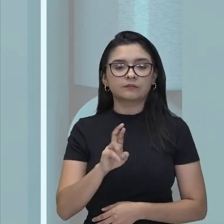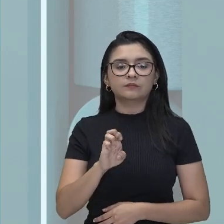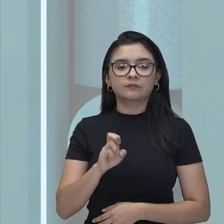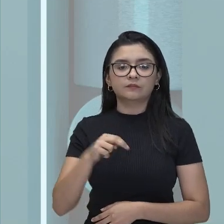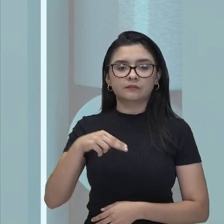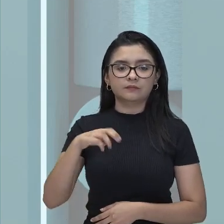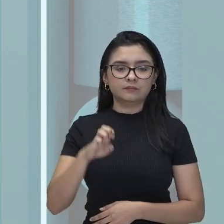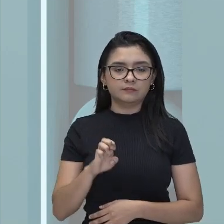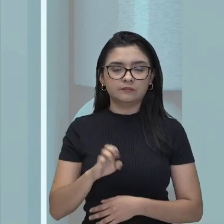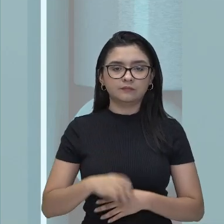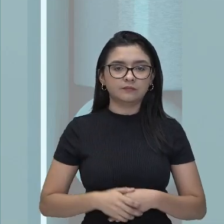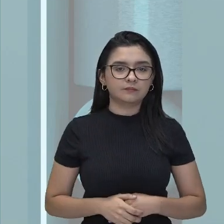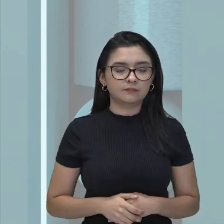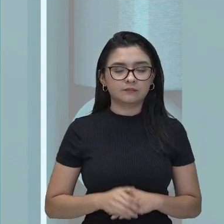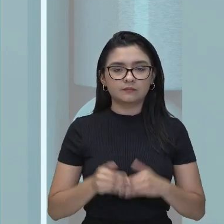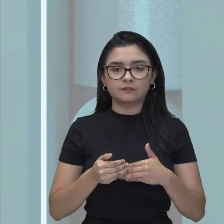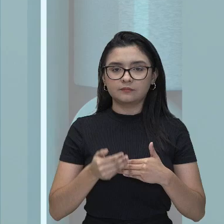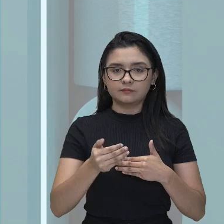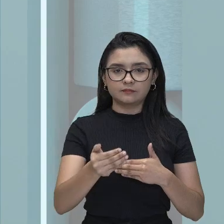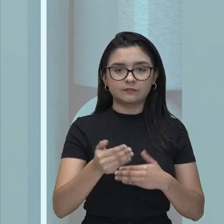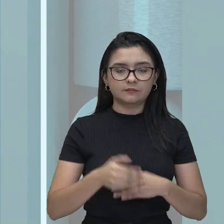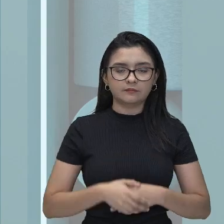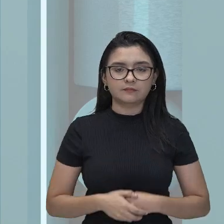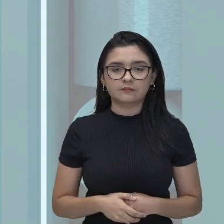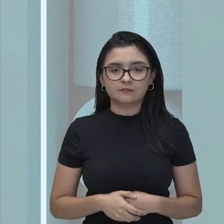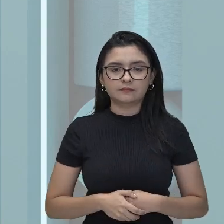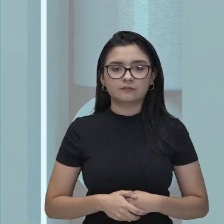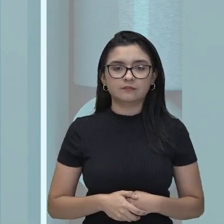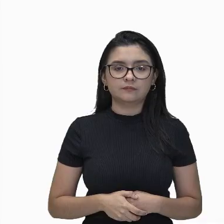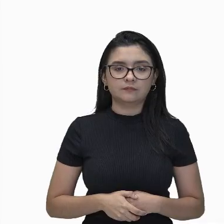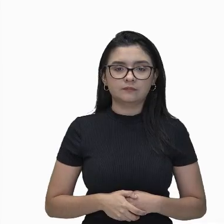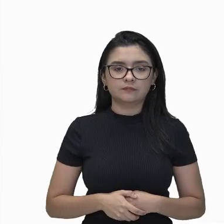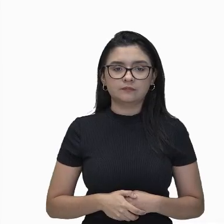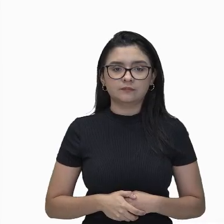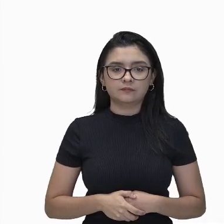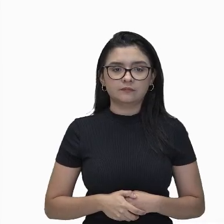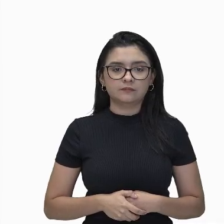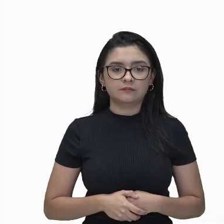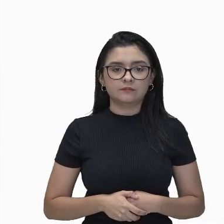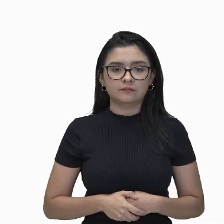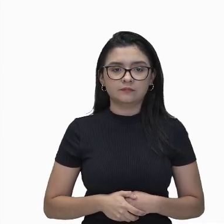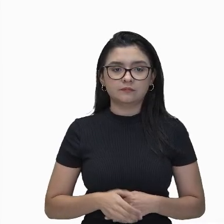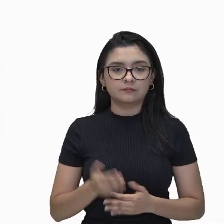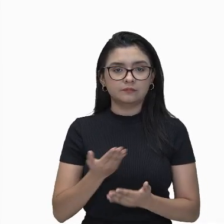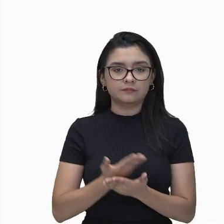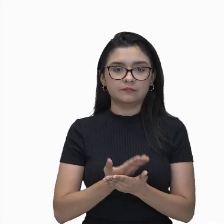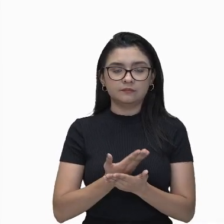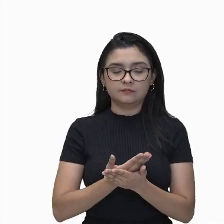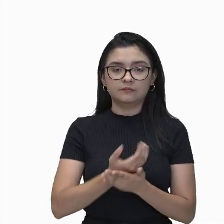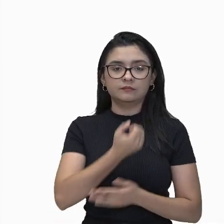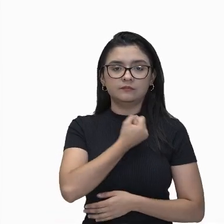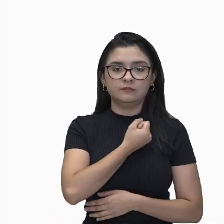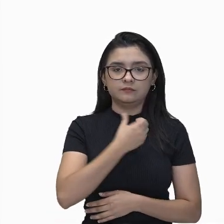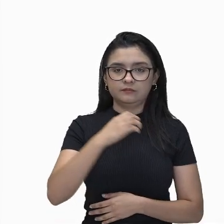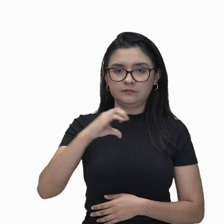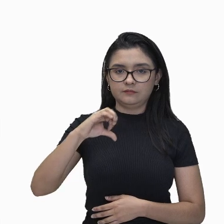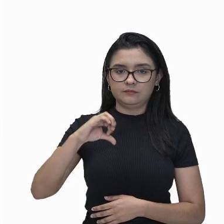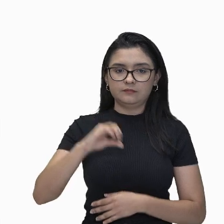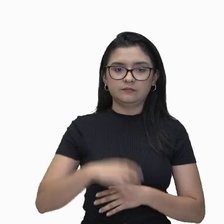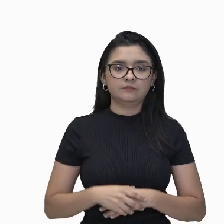Professor vamos entra classe nmero aula